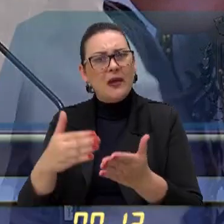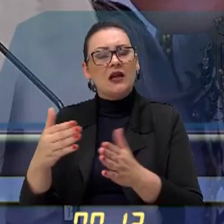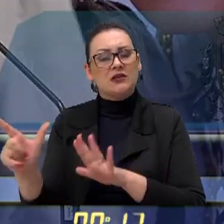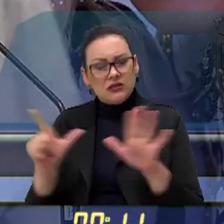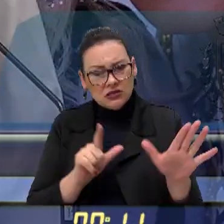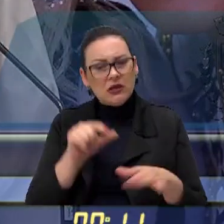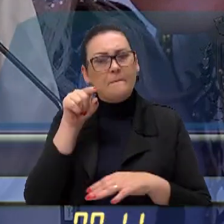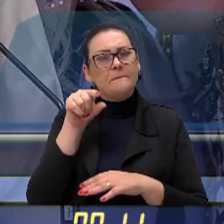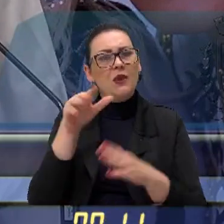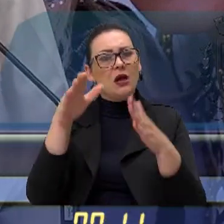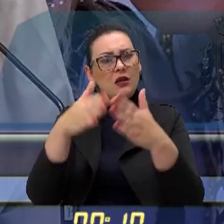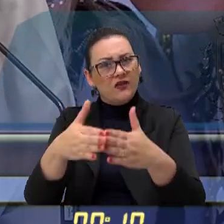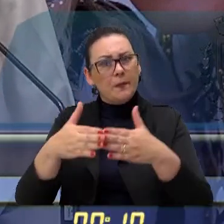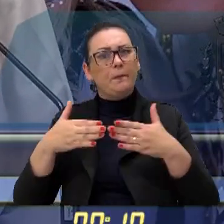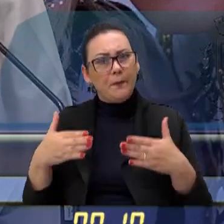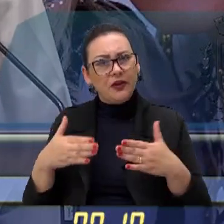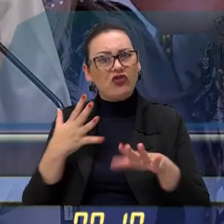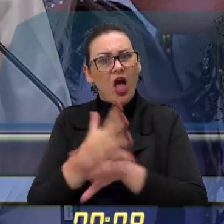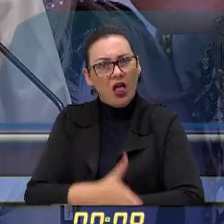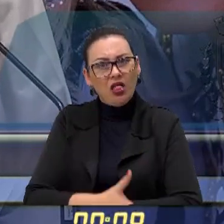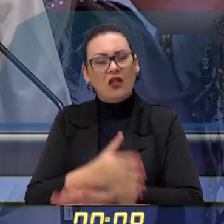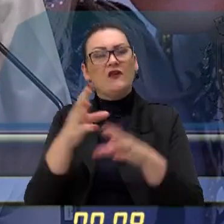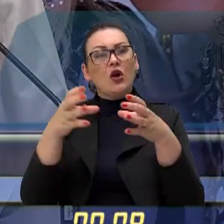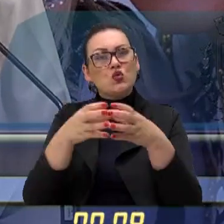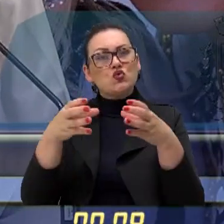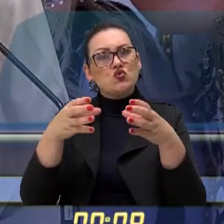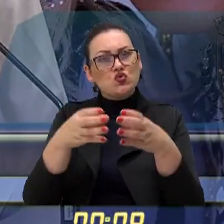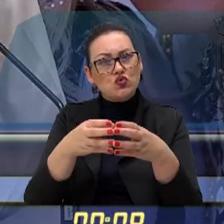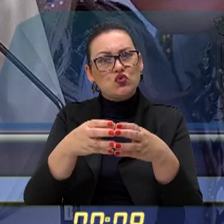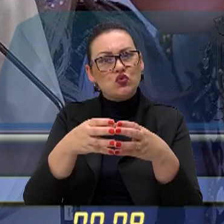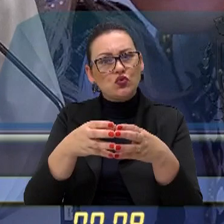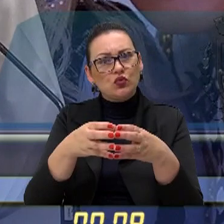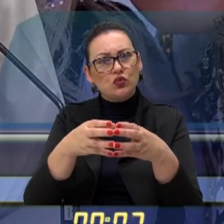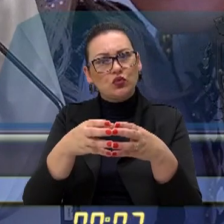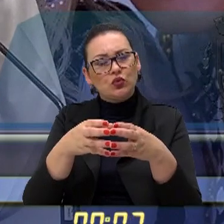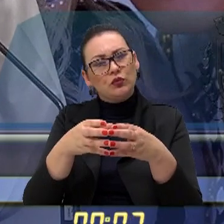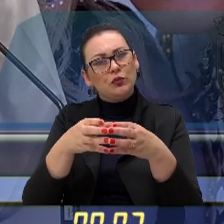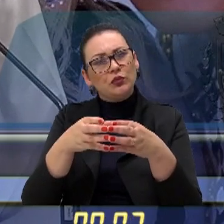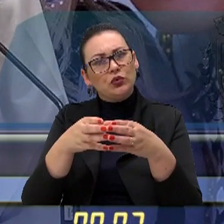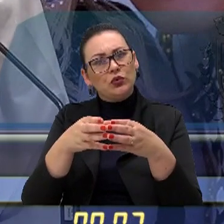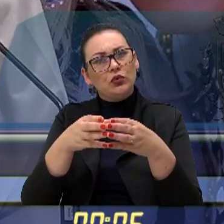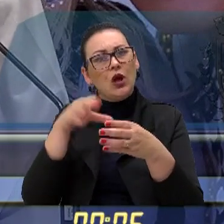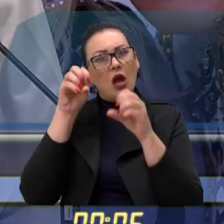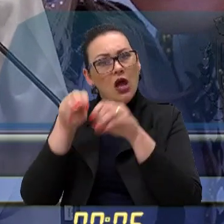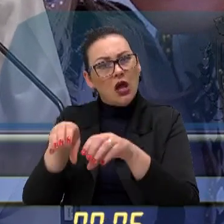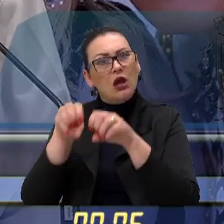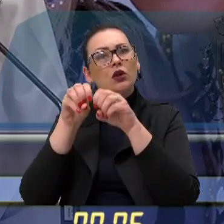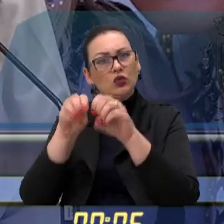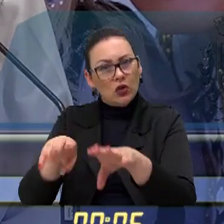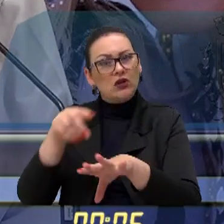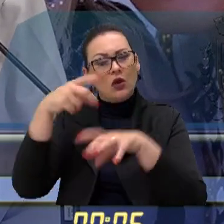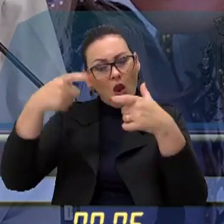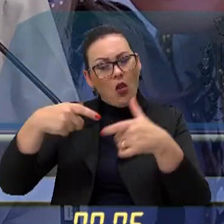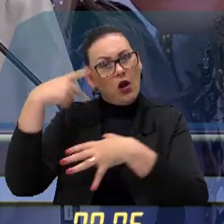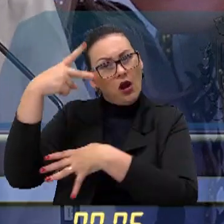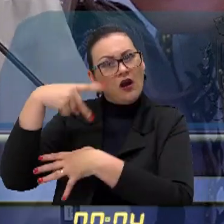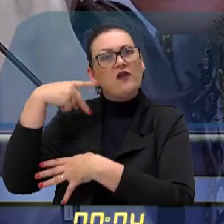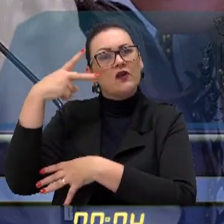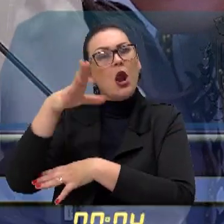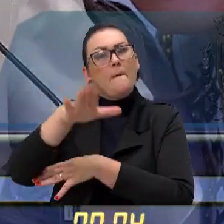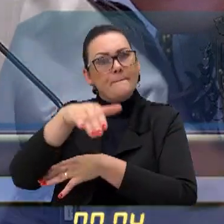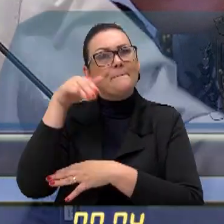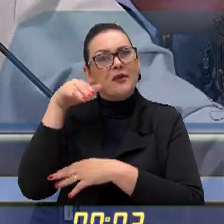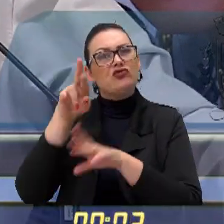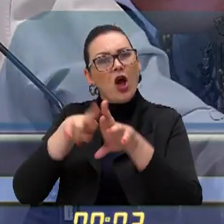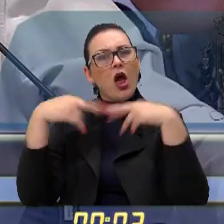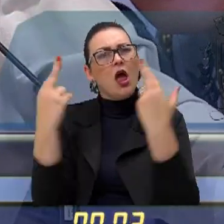essa semana, através da nossa comissão Solange de Educação da Câmara,